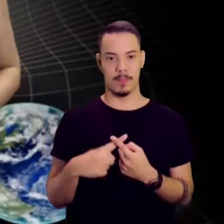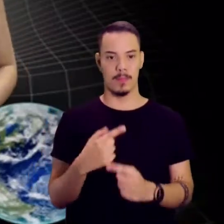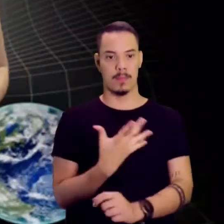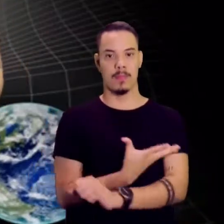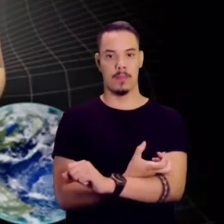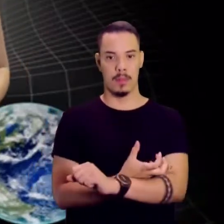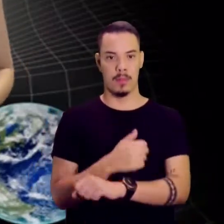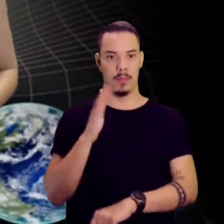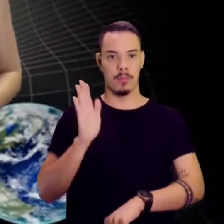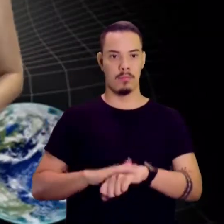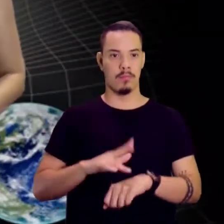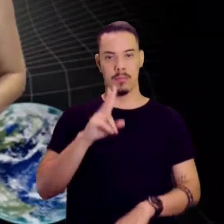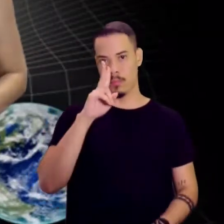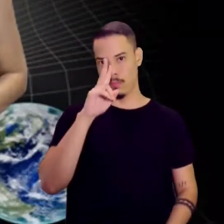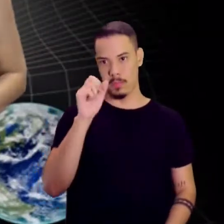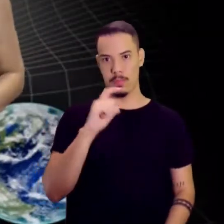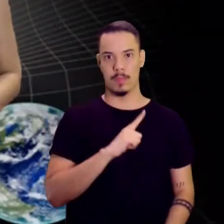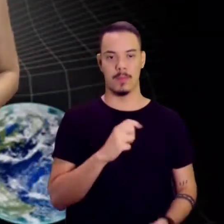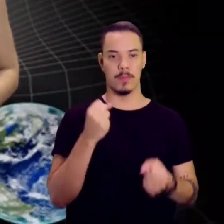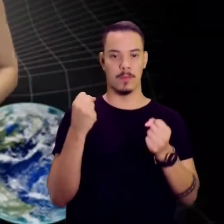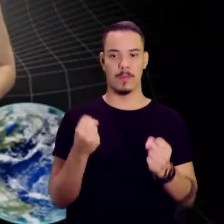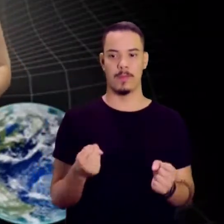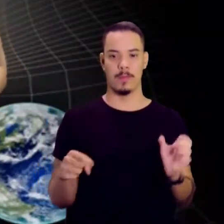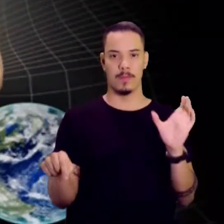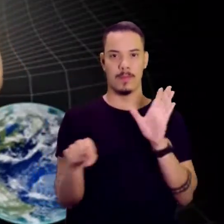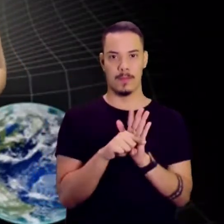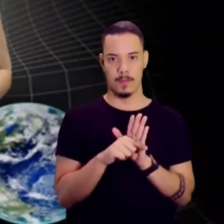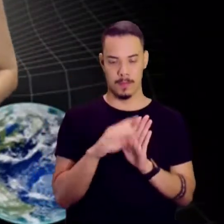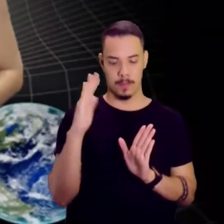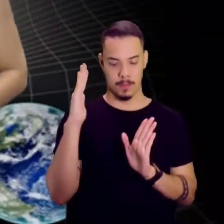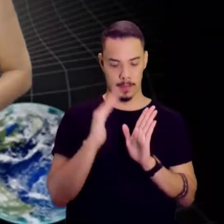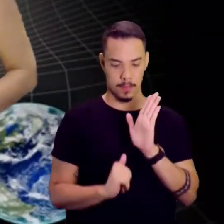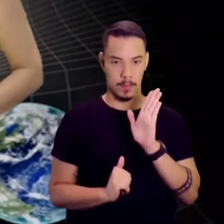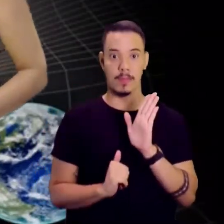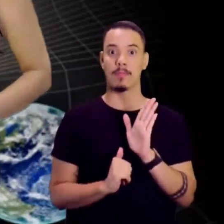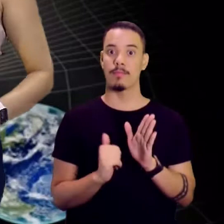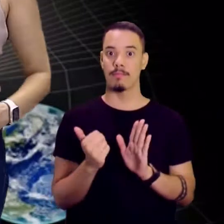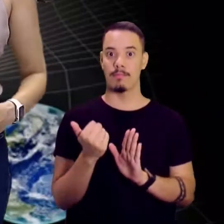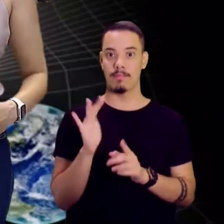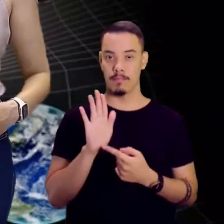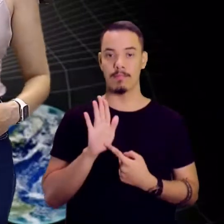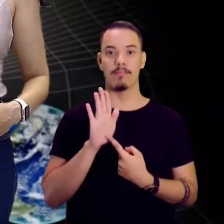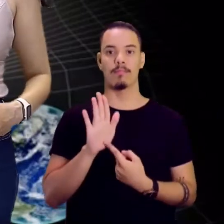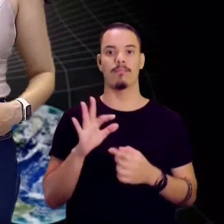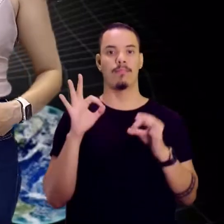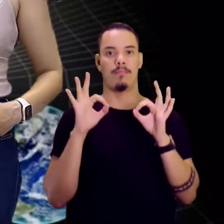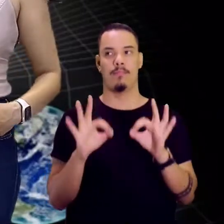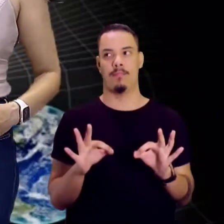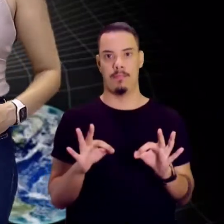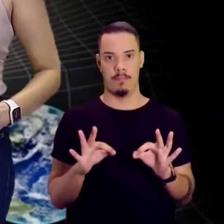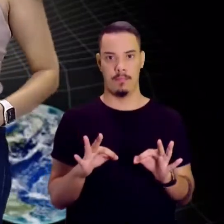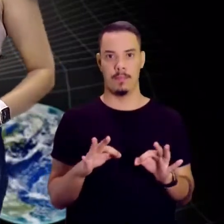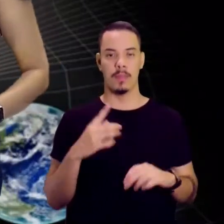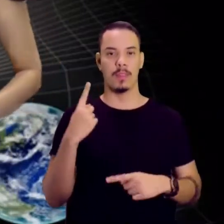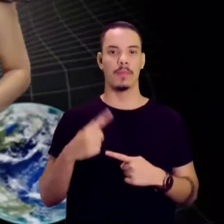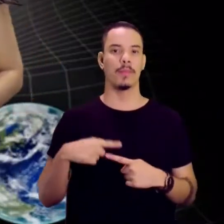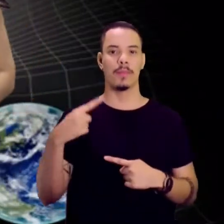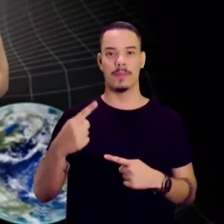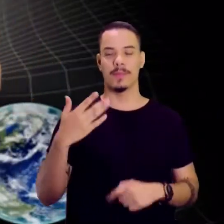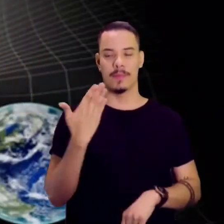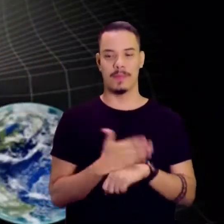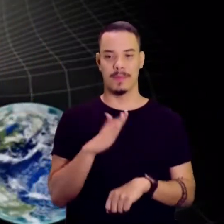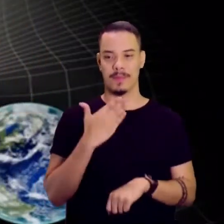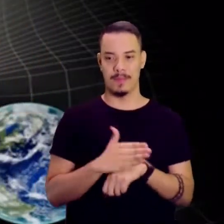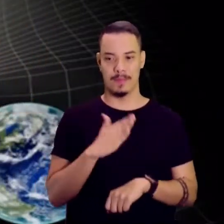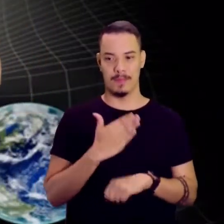mais resistentes, aí tem um peso menor sobre ele. Exatamente, o desenho mostra isso lá, que ele conseguir. Aí depois que ele treina, ele volta, ele